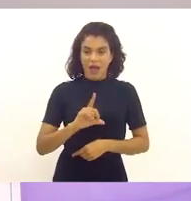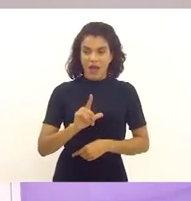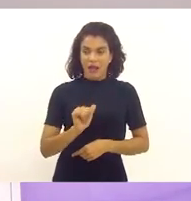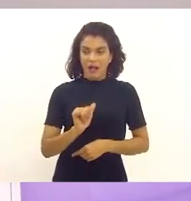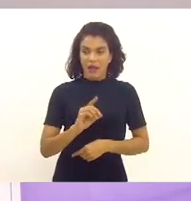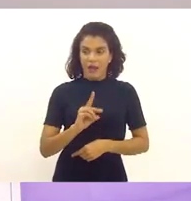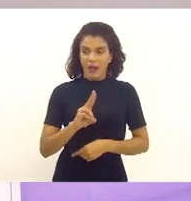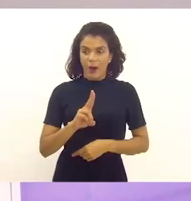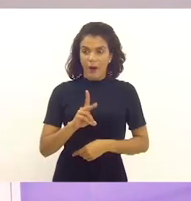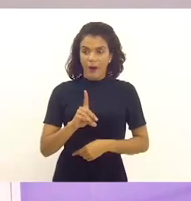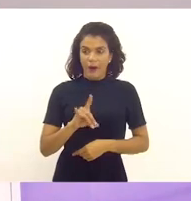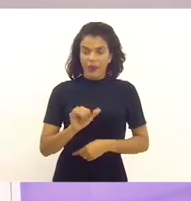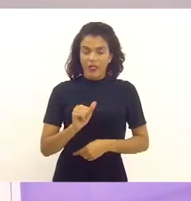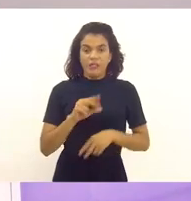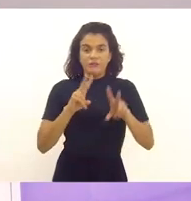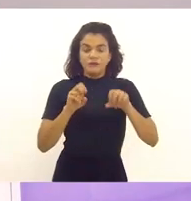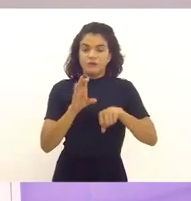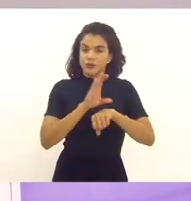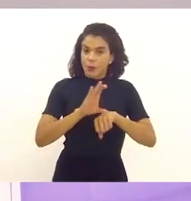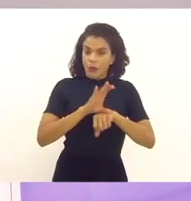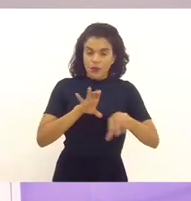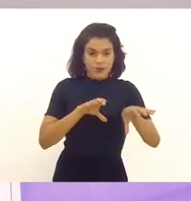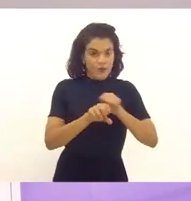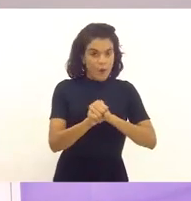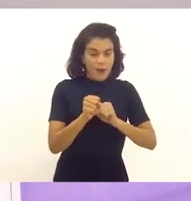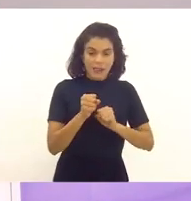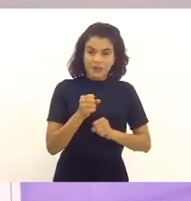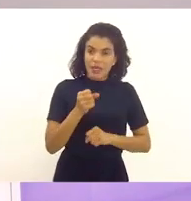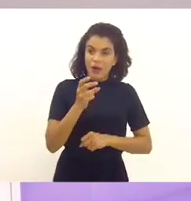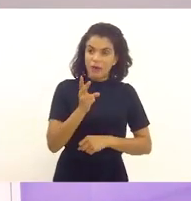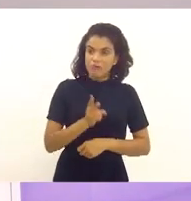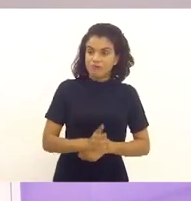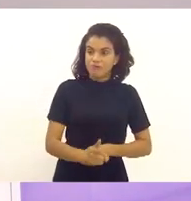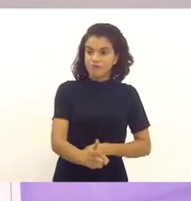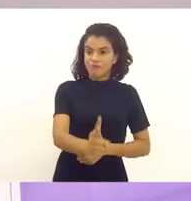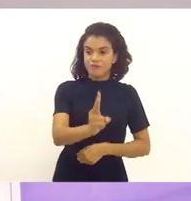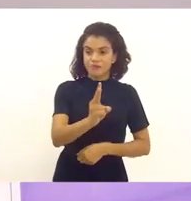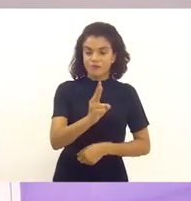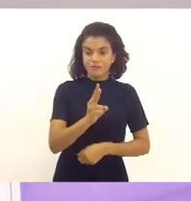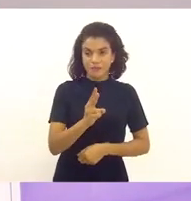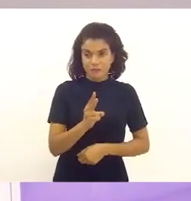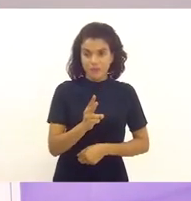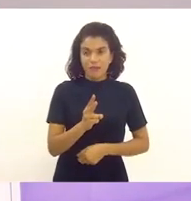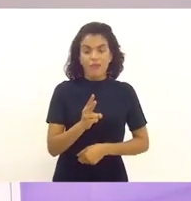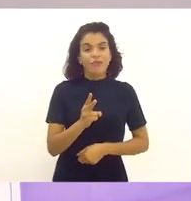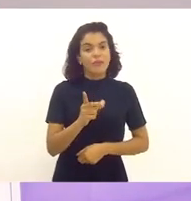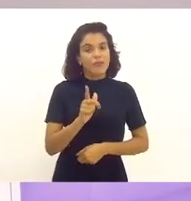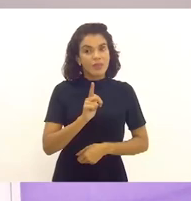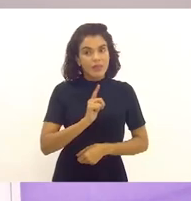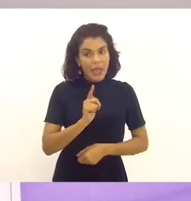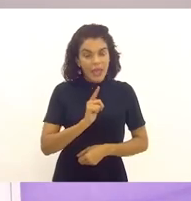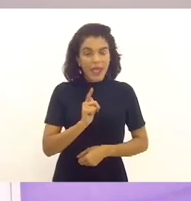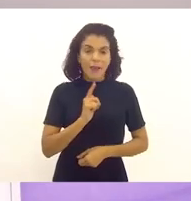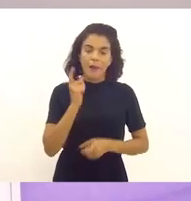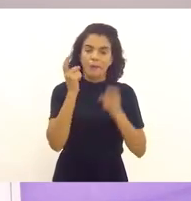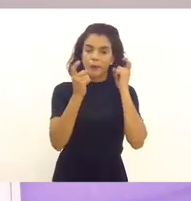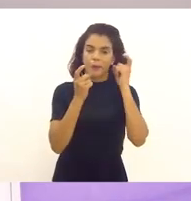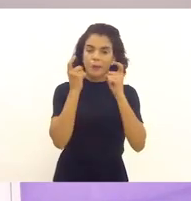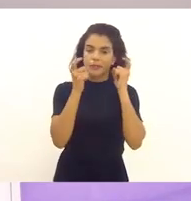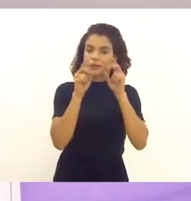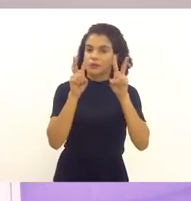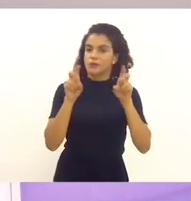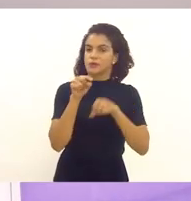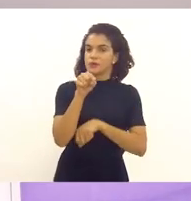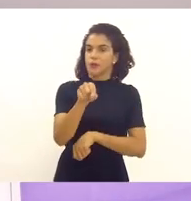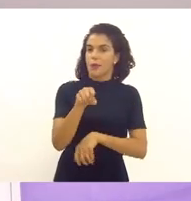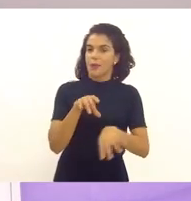com relação à formação permanente dos profissionais né a senhora citou e a gente tem muita essa tem muita preocupação com